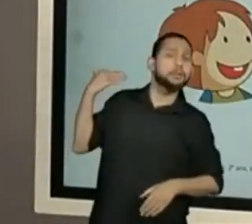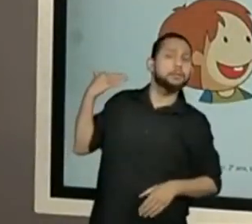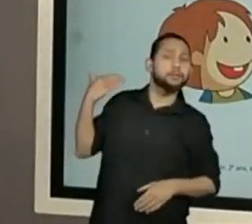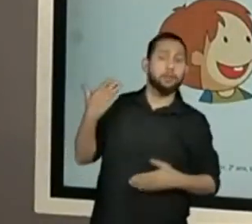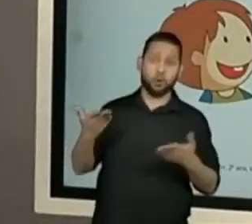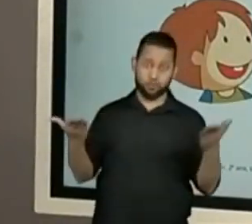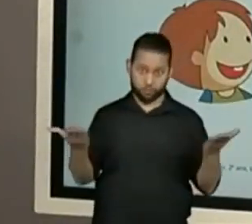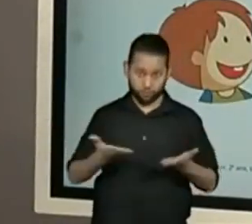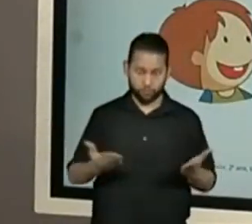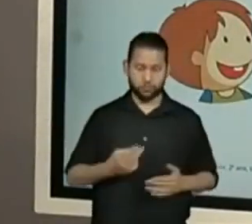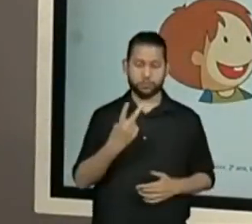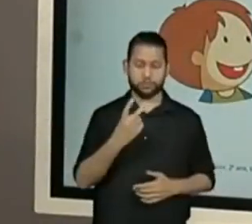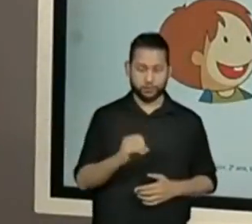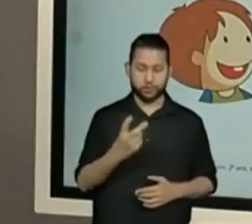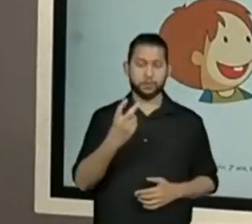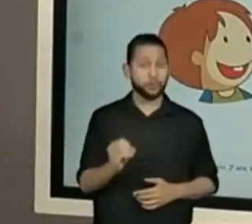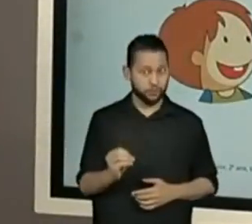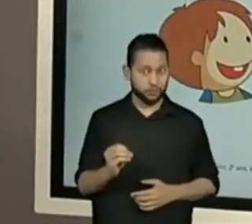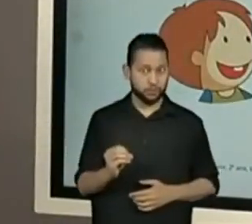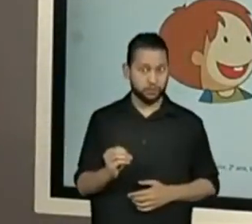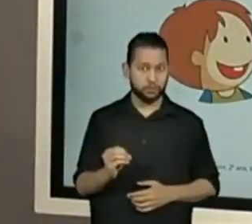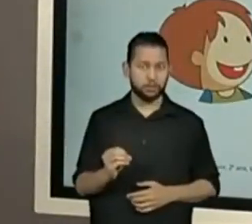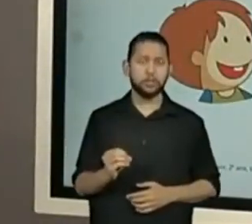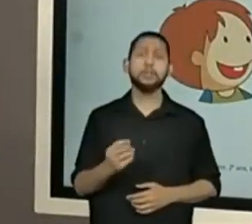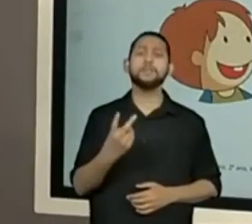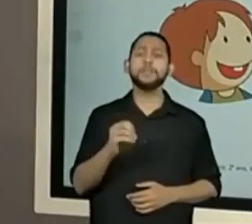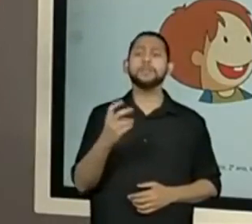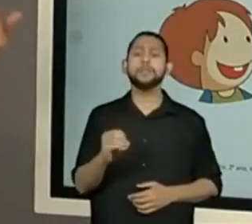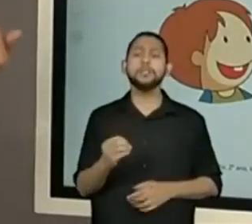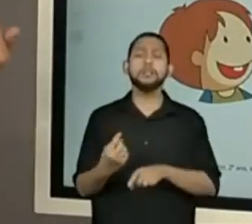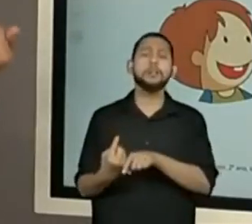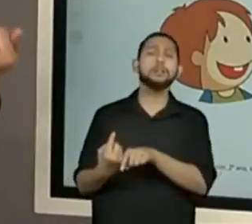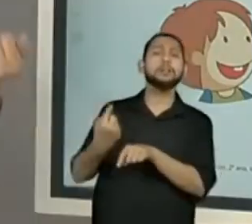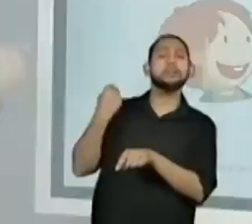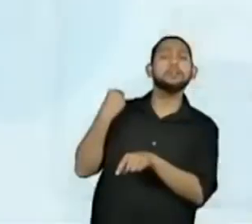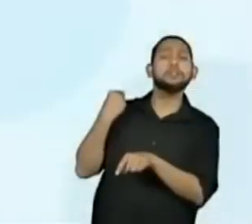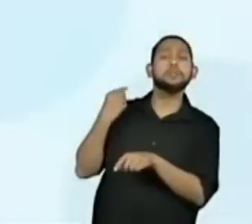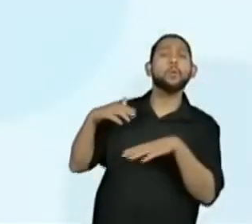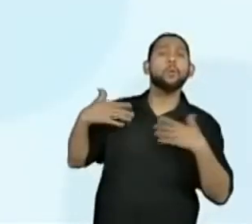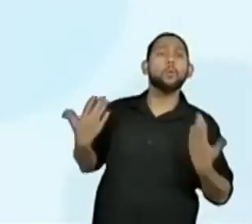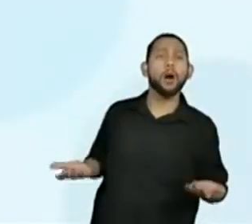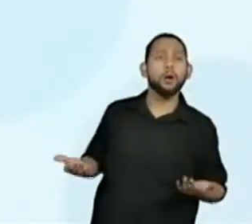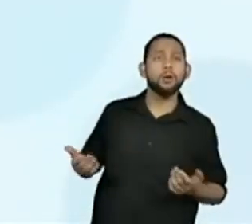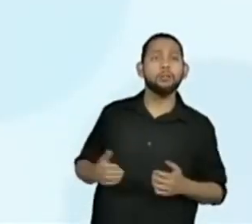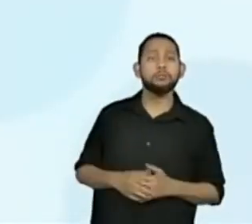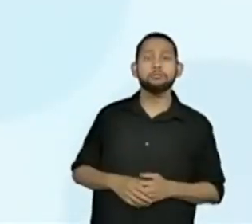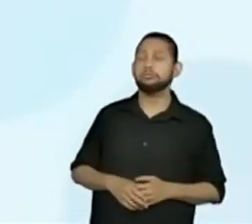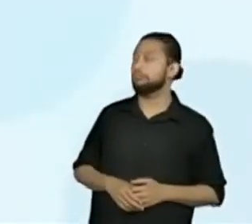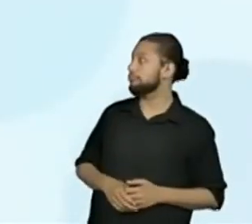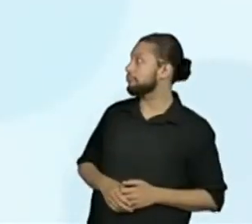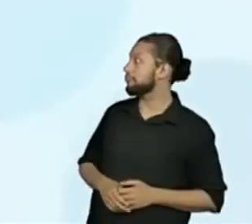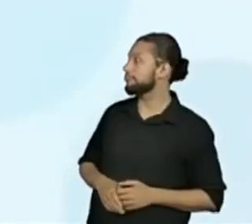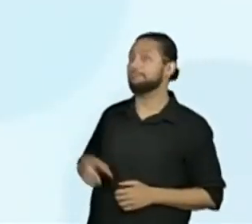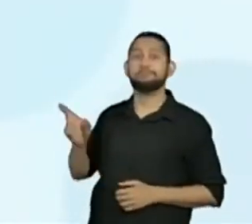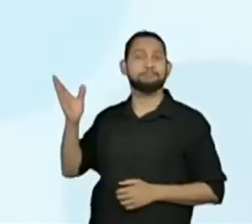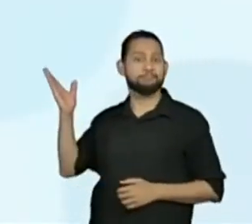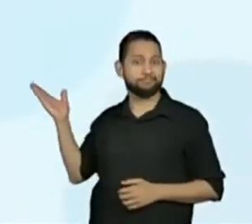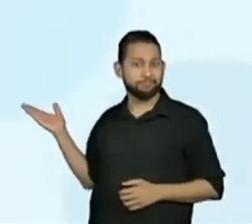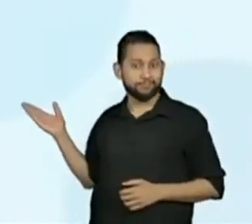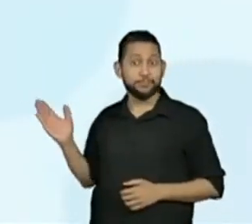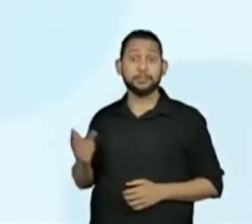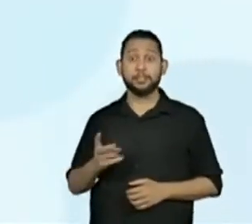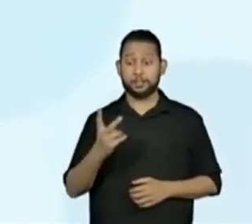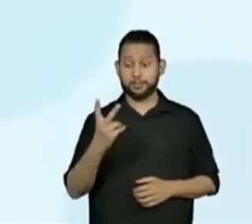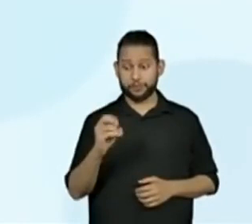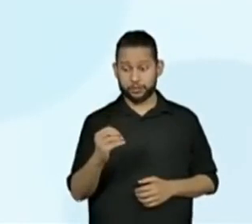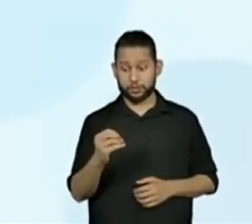estamos agora em 2020. Mas antes do 2020, qual foi o ano? 2000 e... O número que vem antes